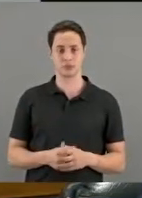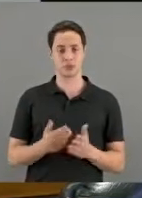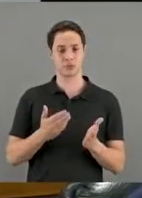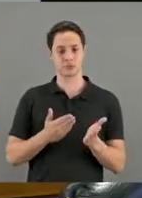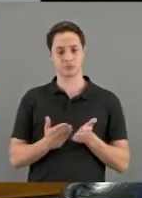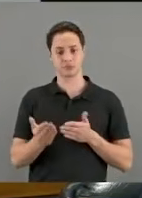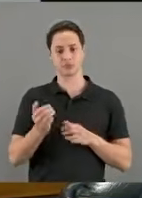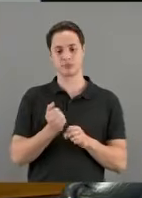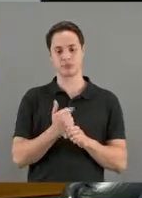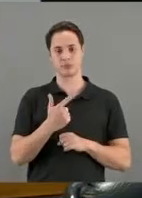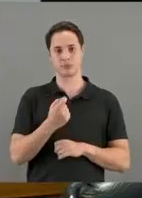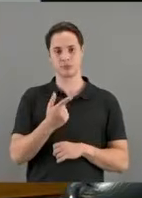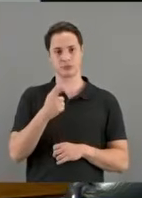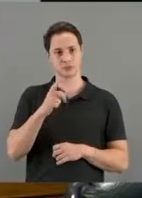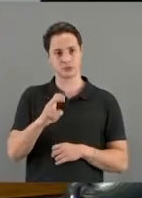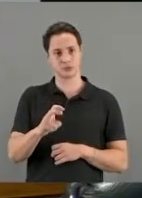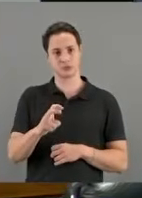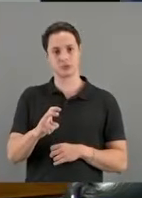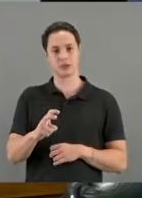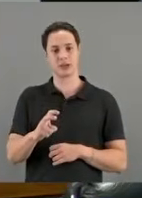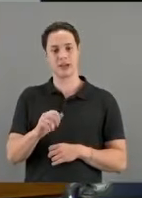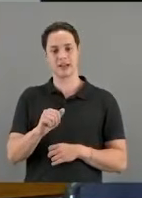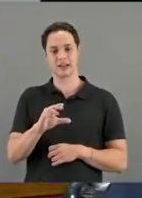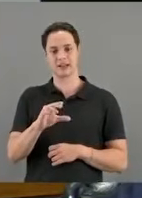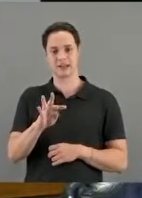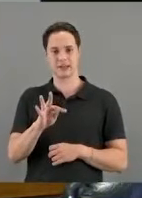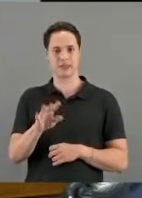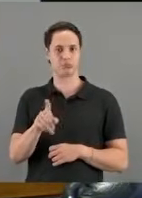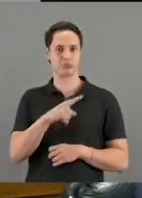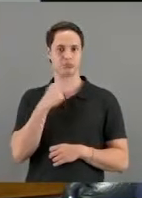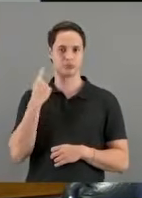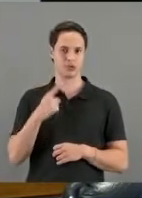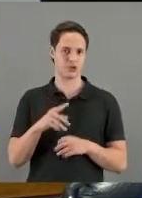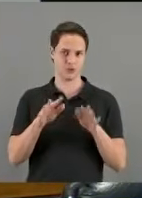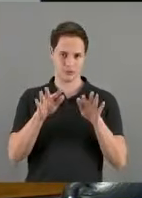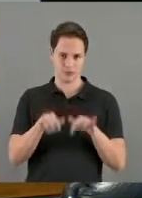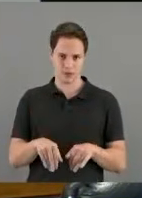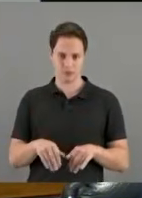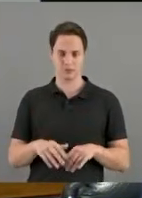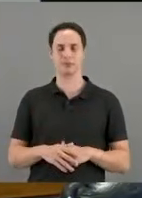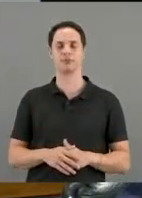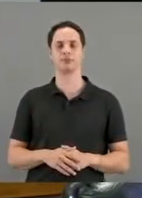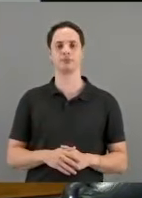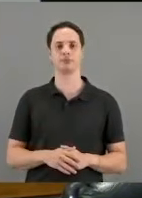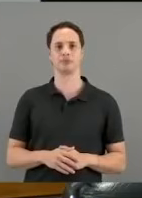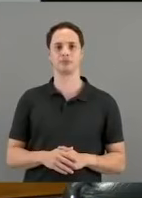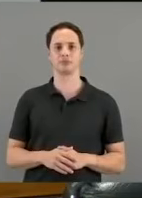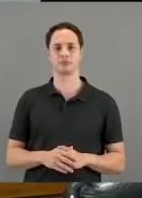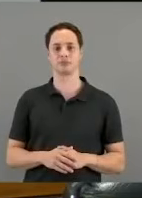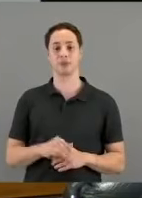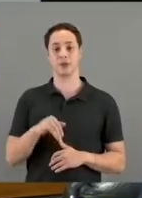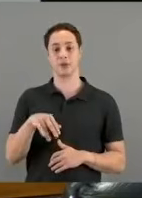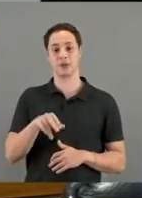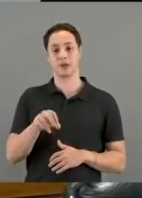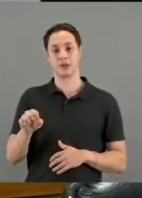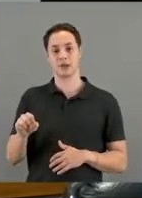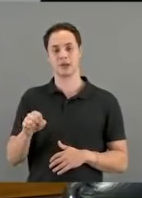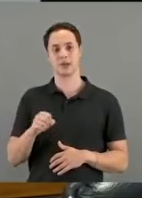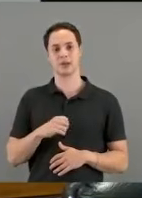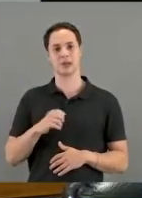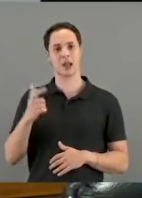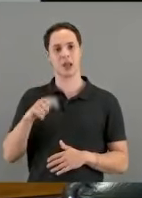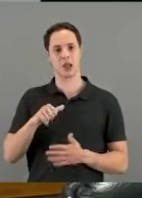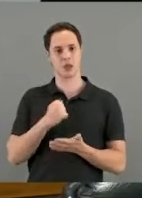2025, vence o ACT, aquele que eles tinham concedido em 2020, e aí o INSS não renova o